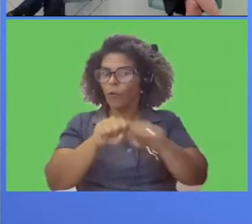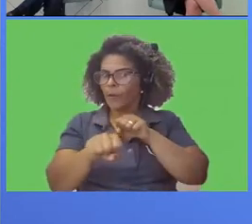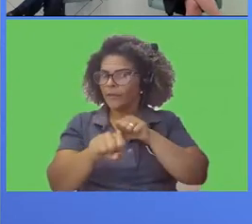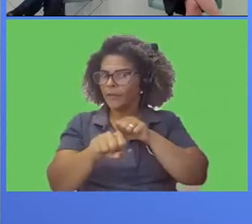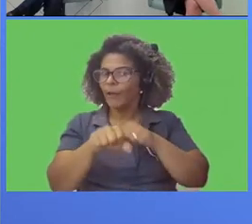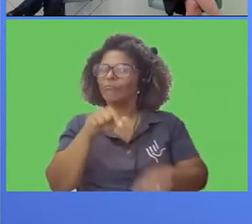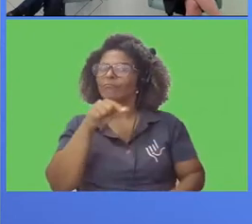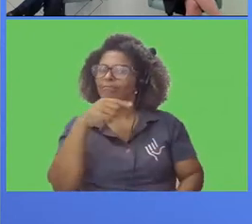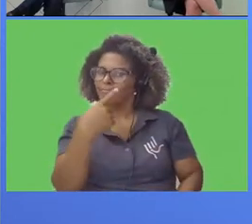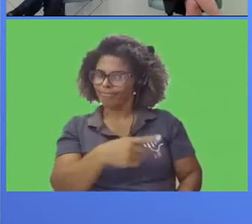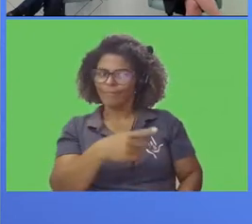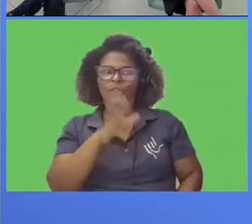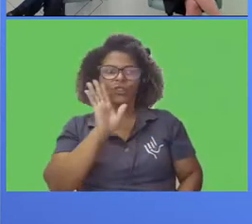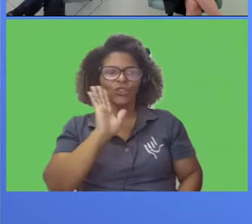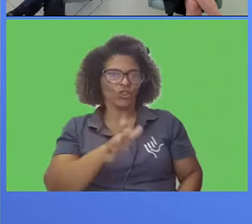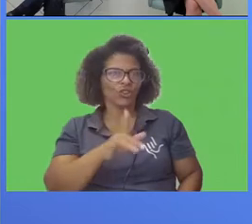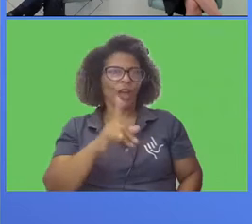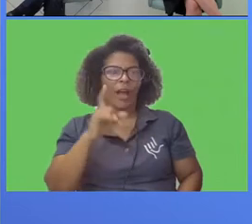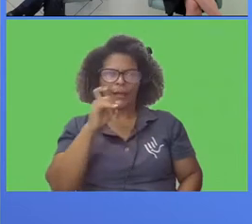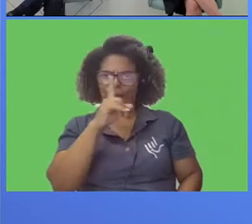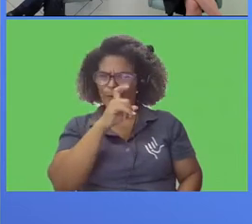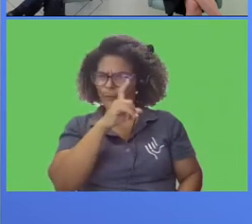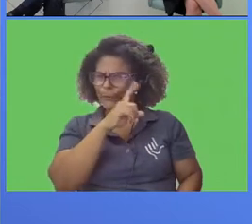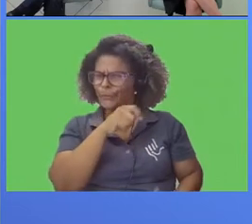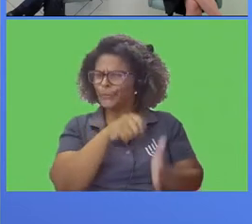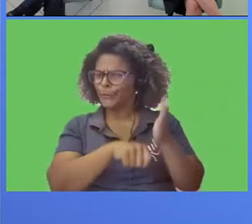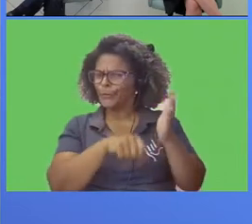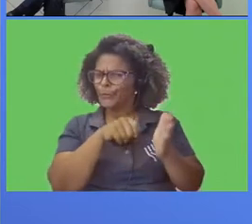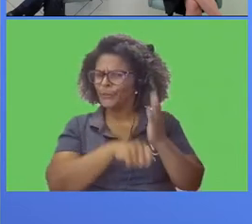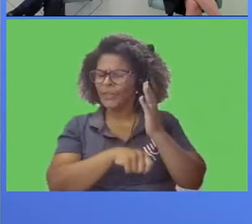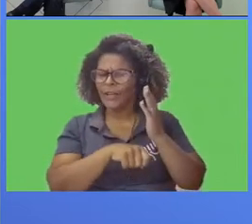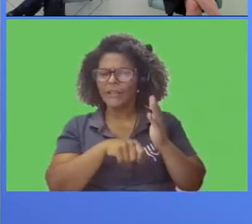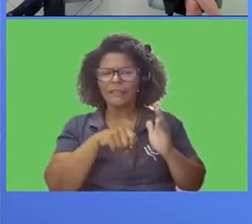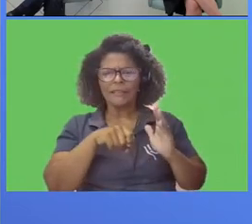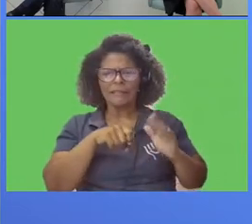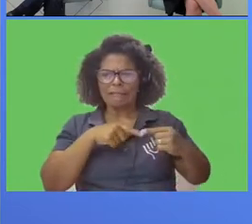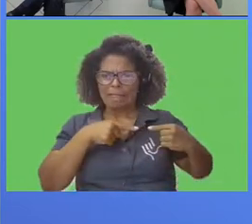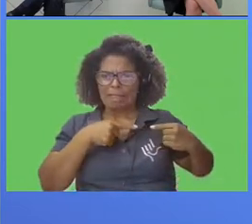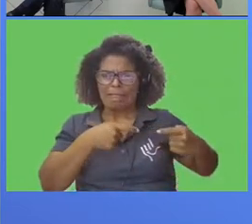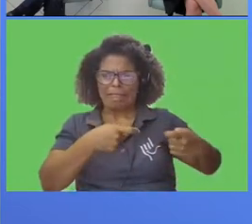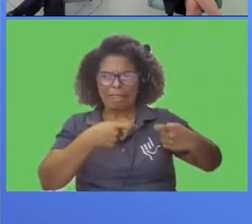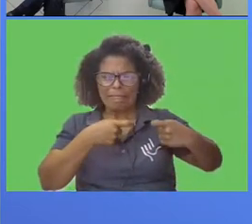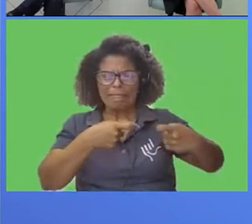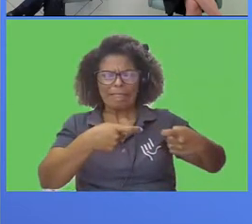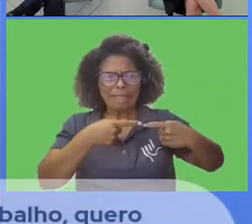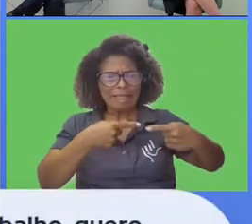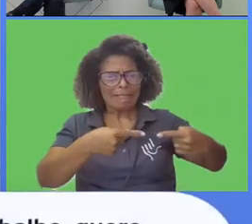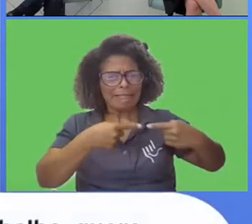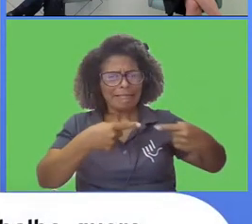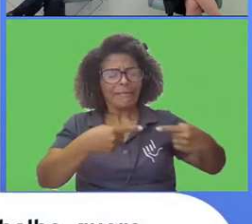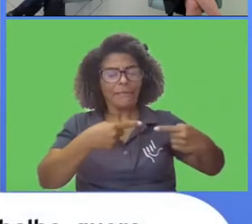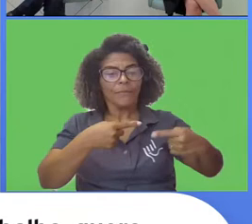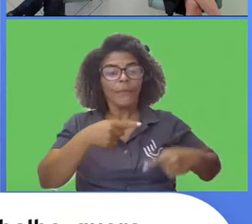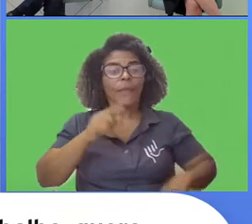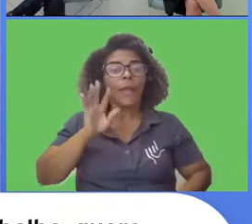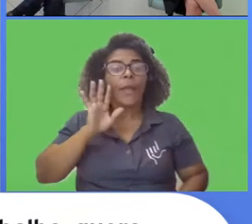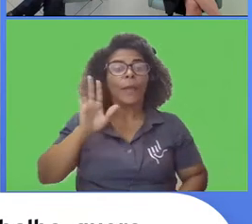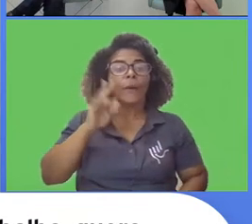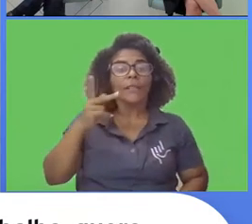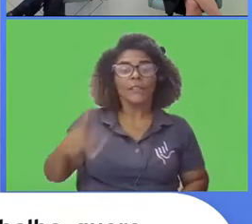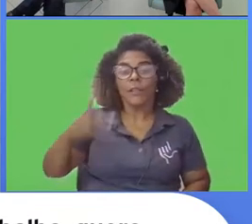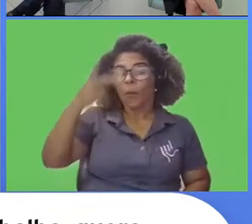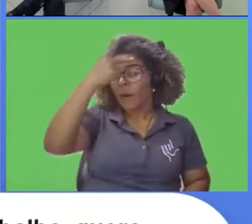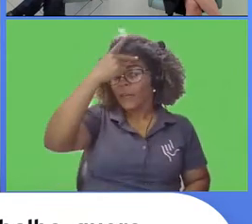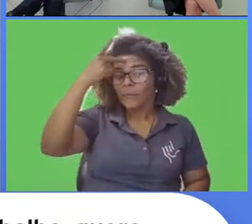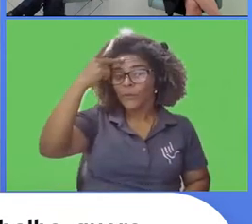é algo disputado, né? As disputas já são acirradas. Imagina para as pessoas com